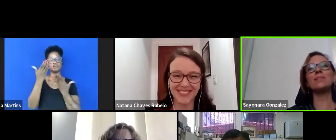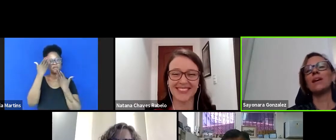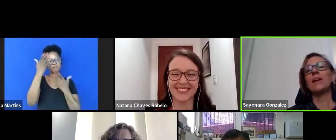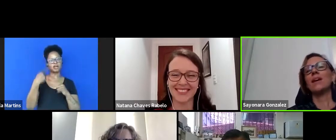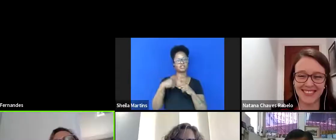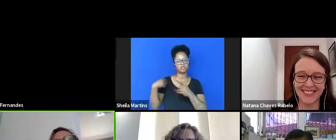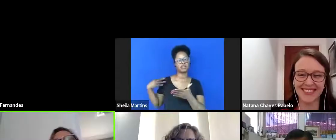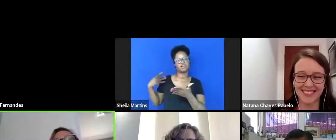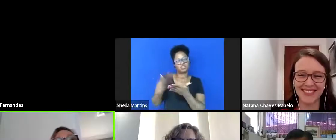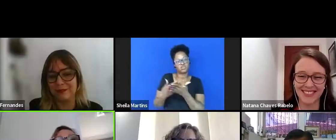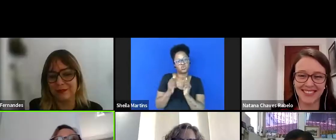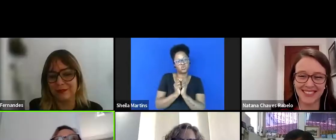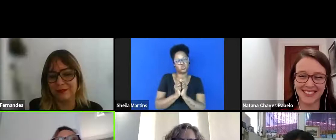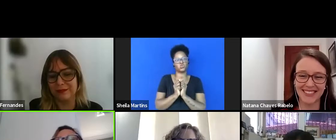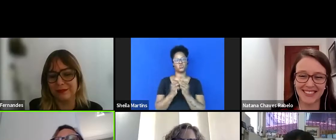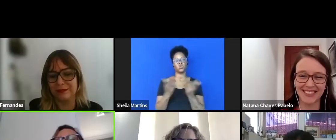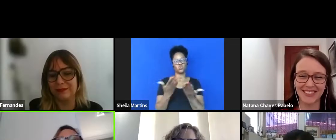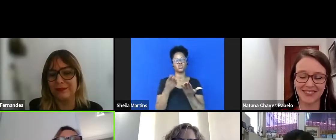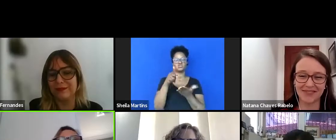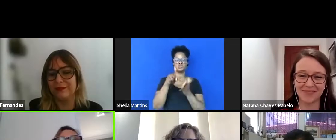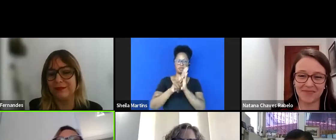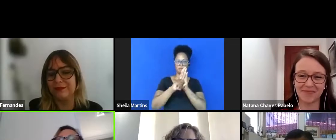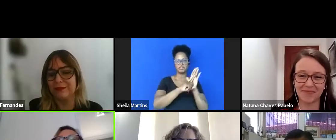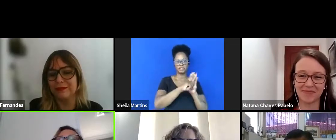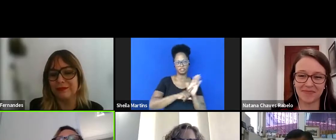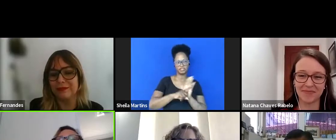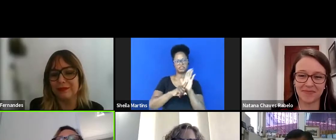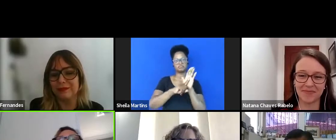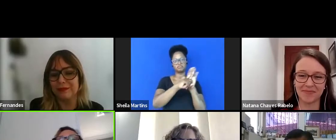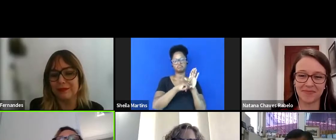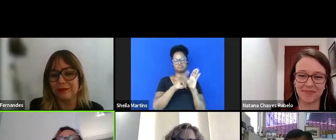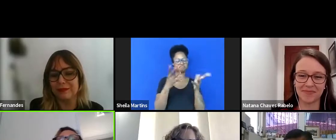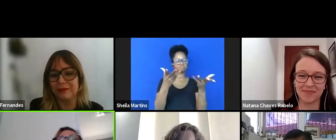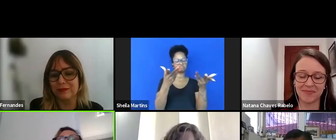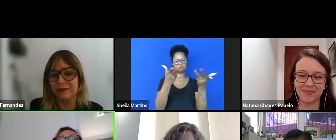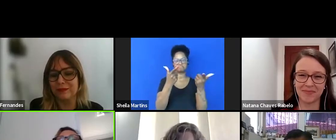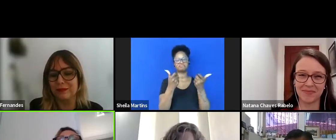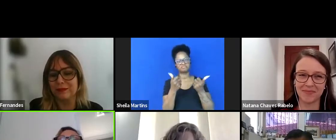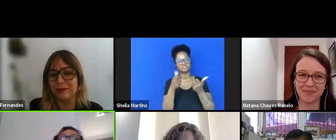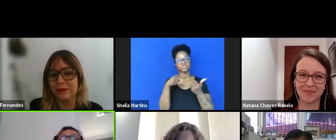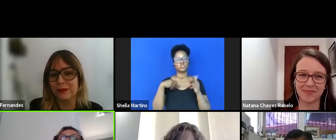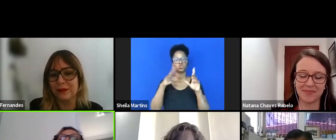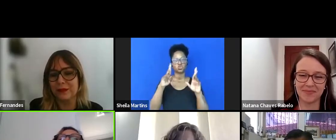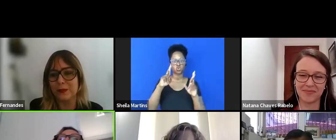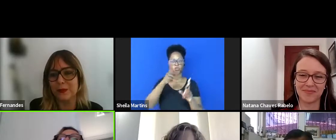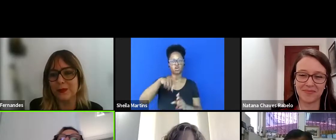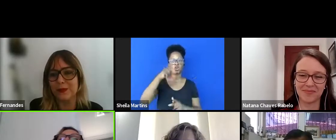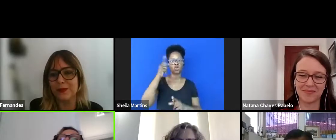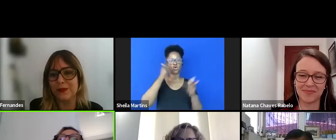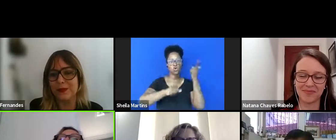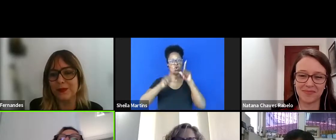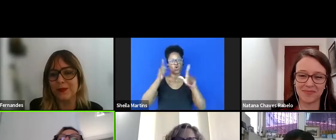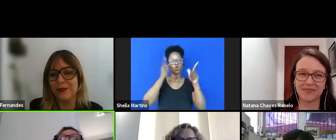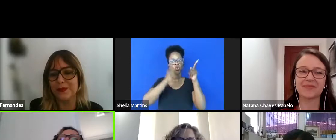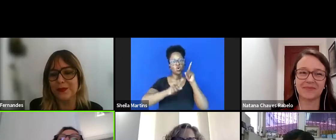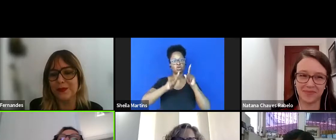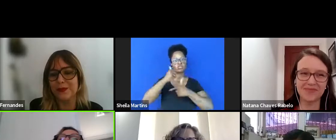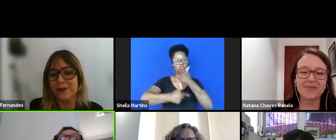jornada. E hoje você é uma pesquisadora excelente, que eu espero que a gente consiga fazer muitos